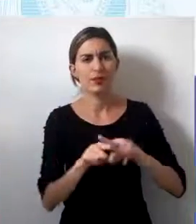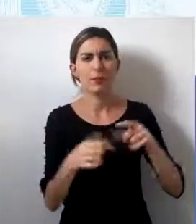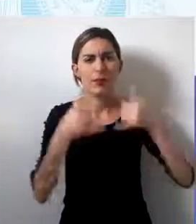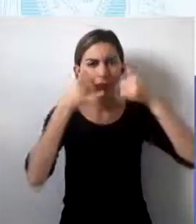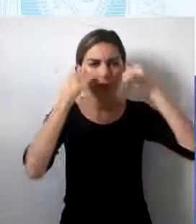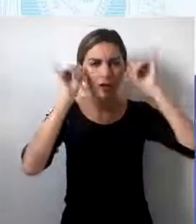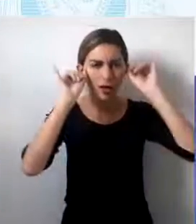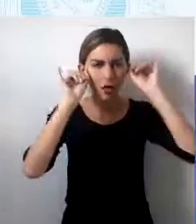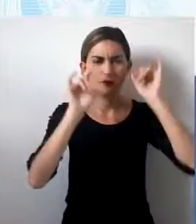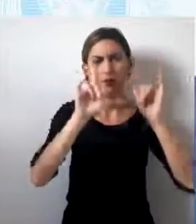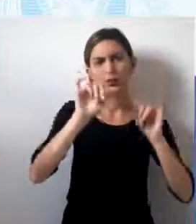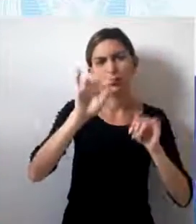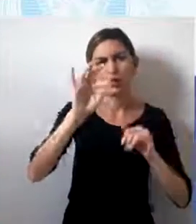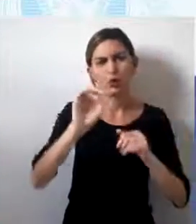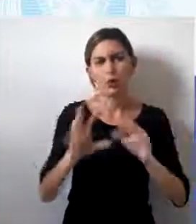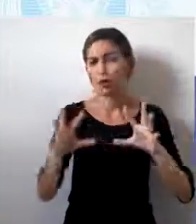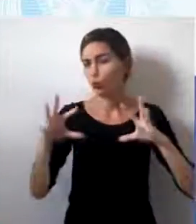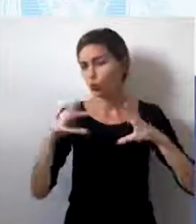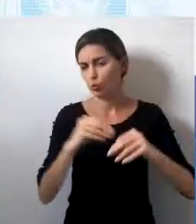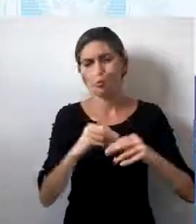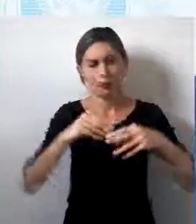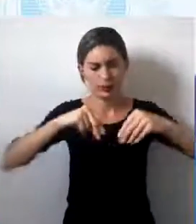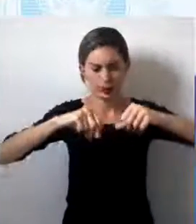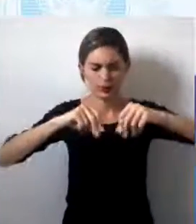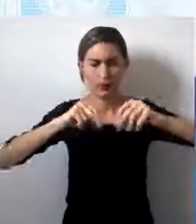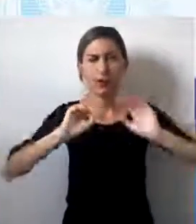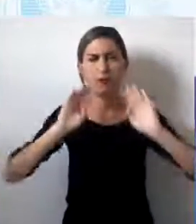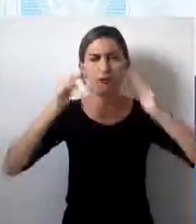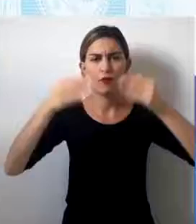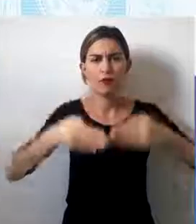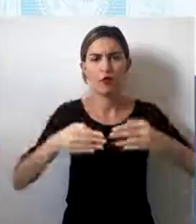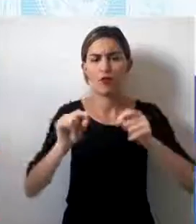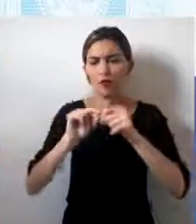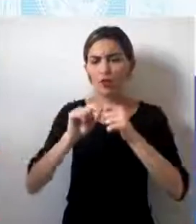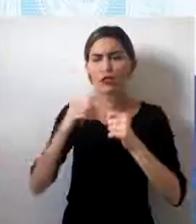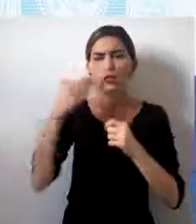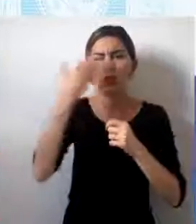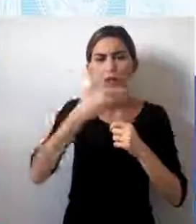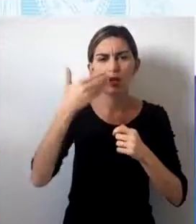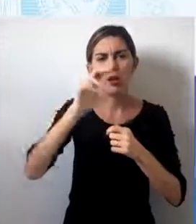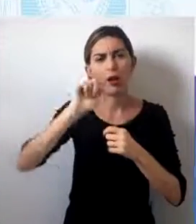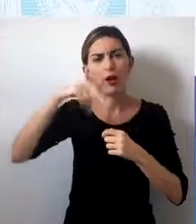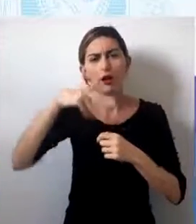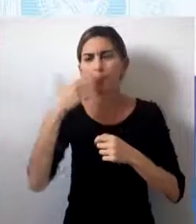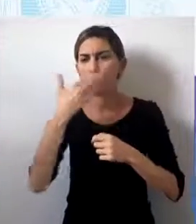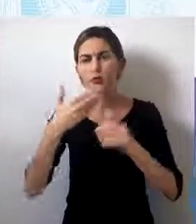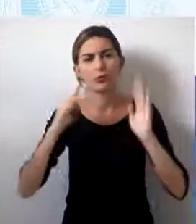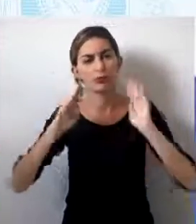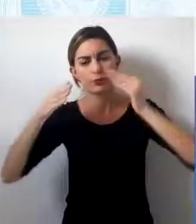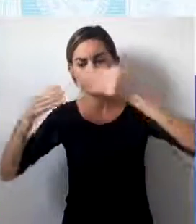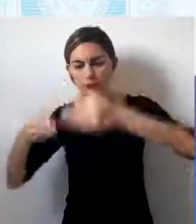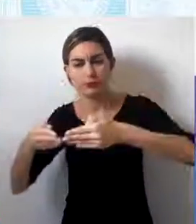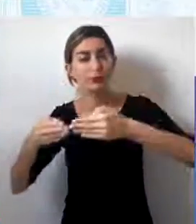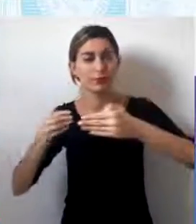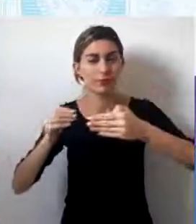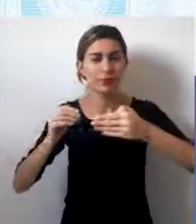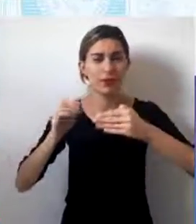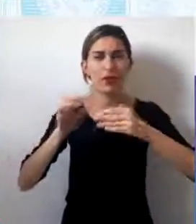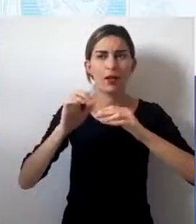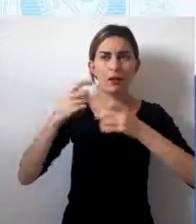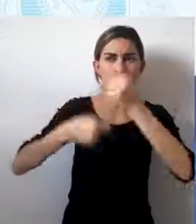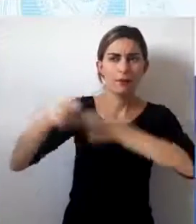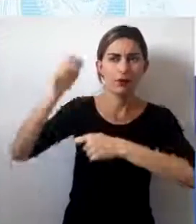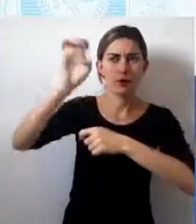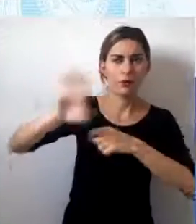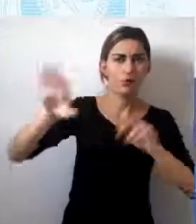de gado no litoral, uma vez que todas essas terras eram voltadas para a produção de açúcar exclusivamente para atender ao mercado